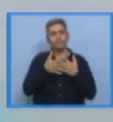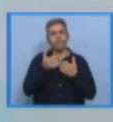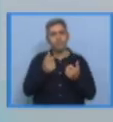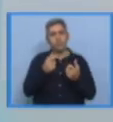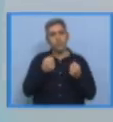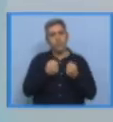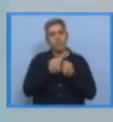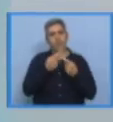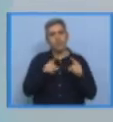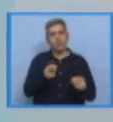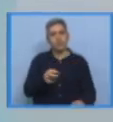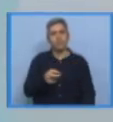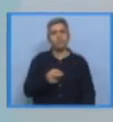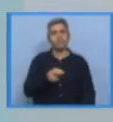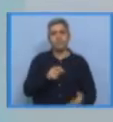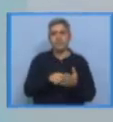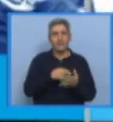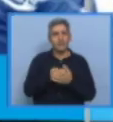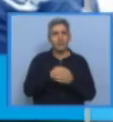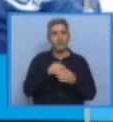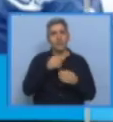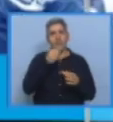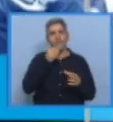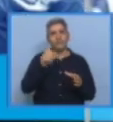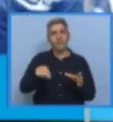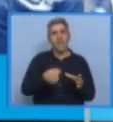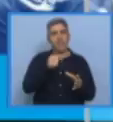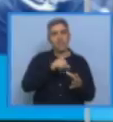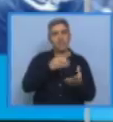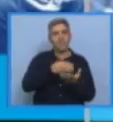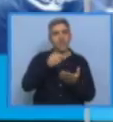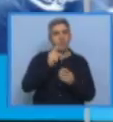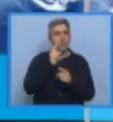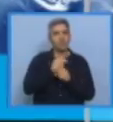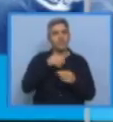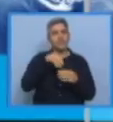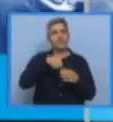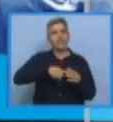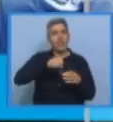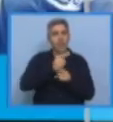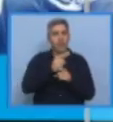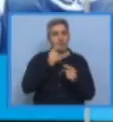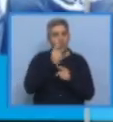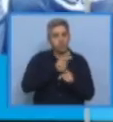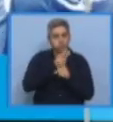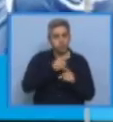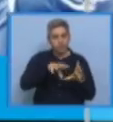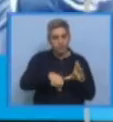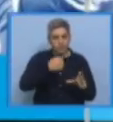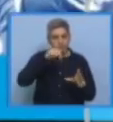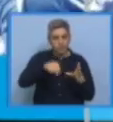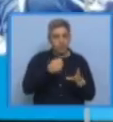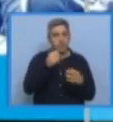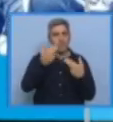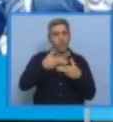ao confronto da diferença. Não é? Andam sempre a tirar farinha do mesmo saco, não é? De facto, o universo é sempre aquele. E se o universo é sempre aquele, as fronteiras